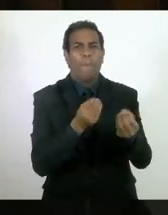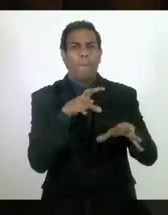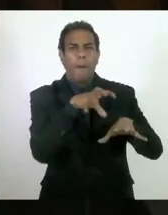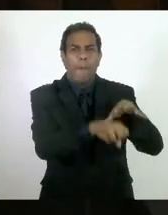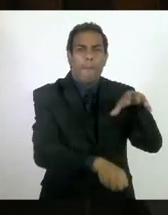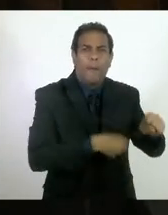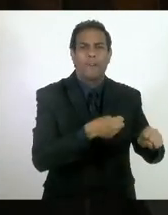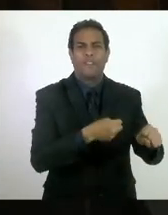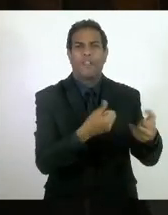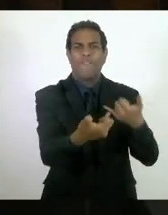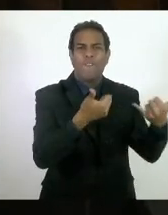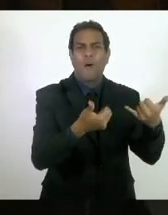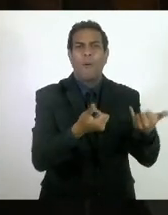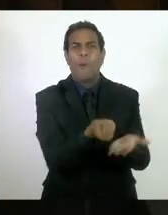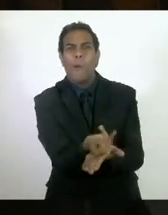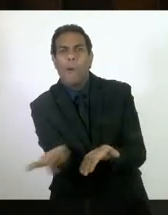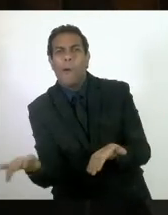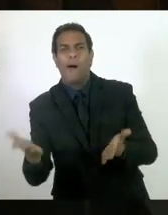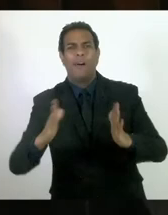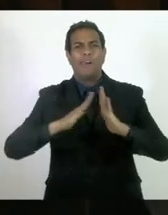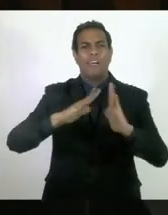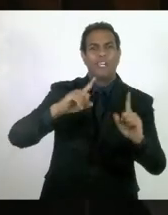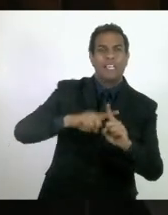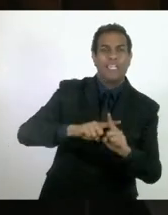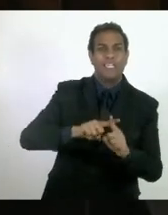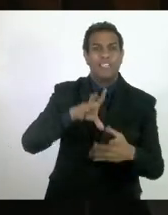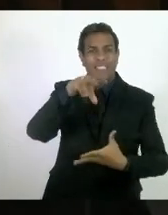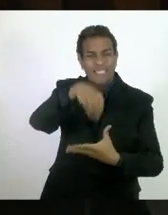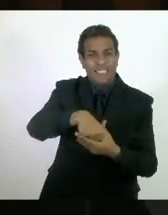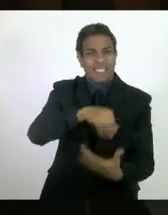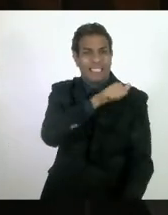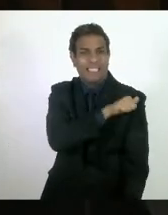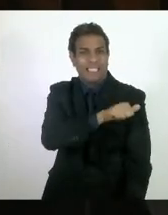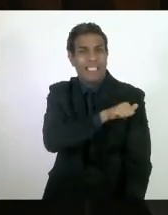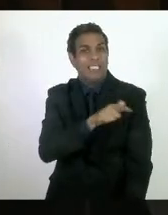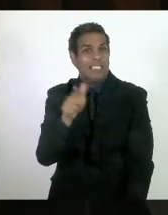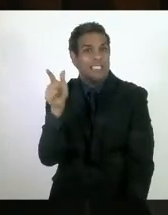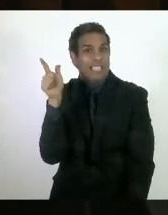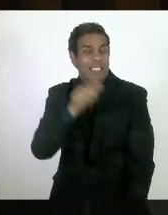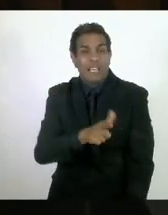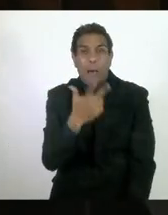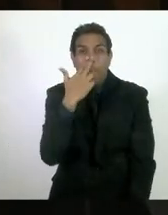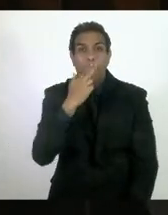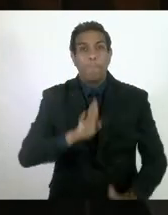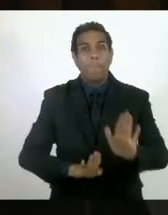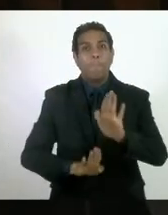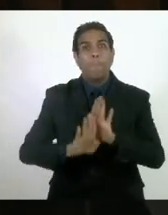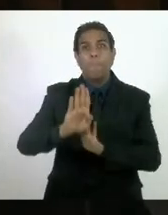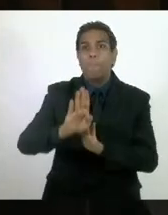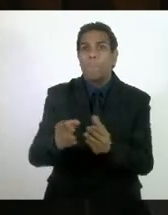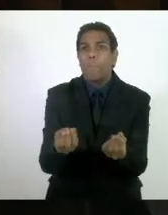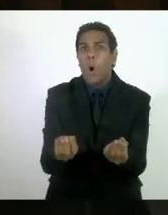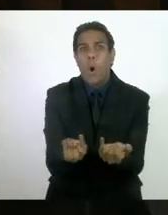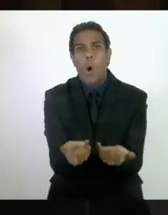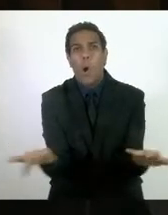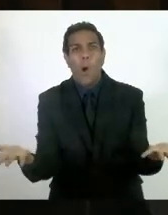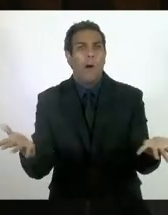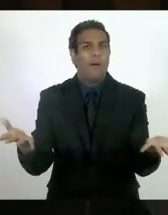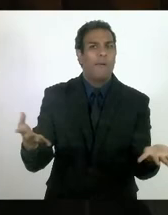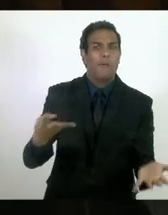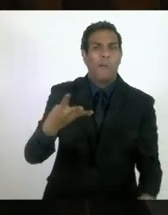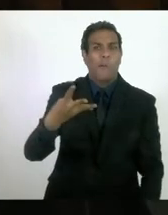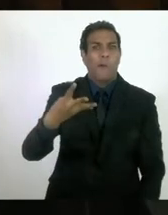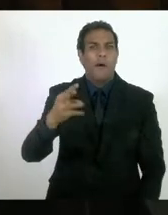instituições religiosas são beneficiadas dentro do Estado do Rio de Janeiro vamos pegar sim uns 30 40